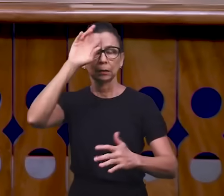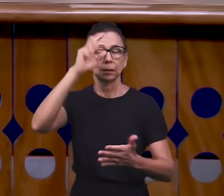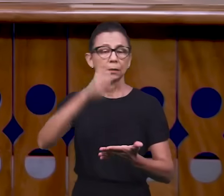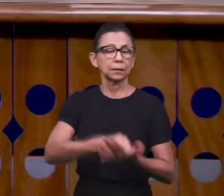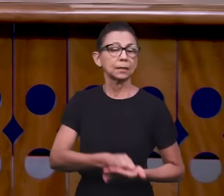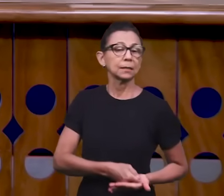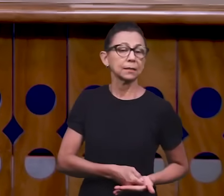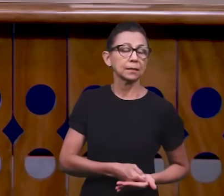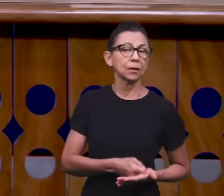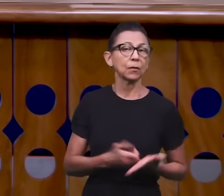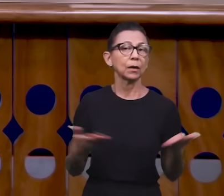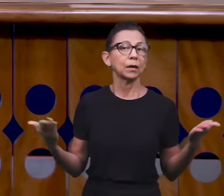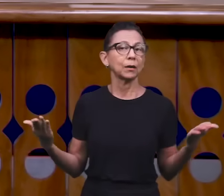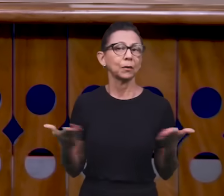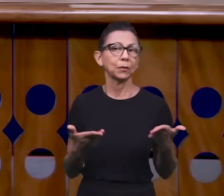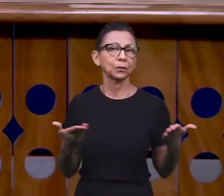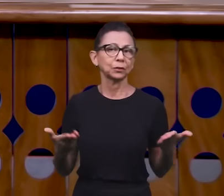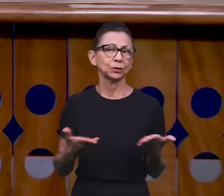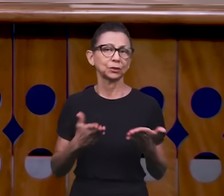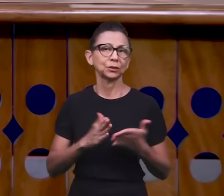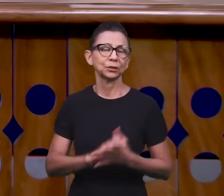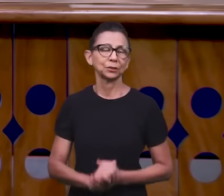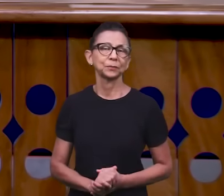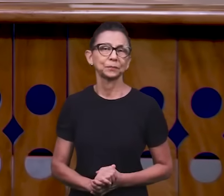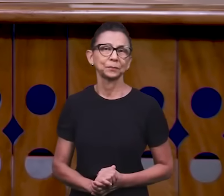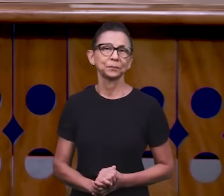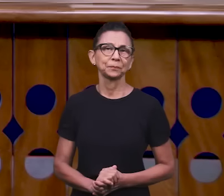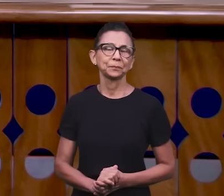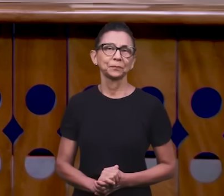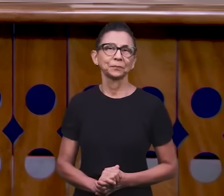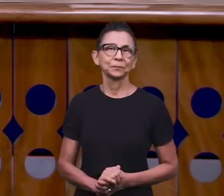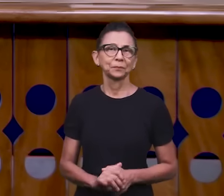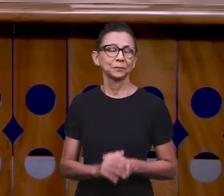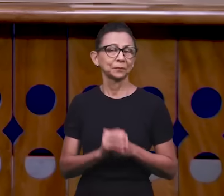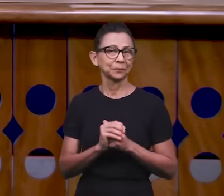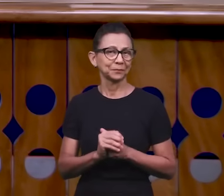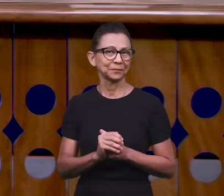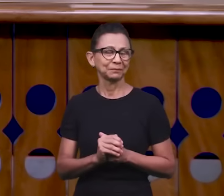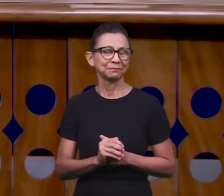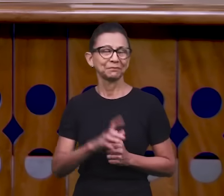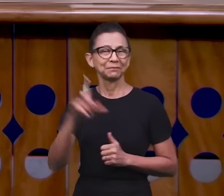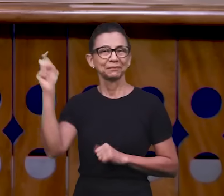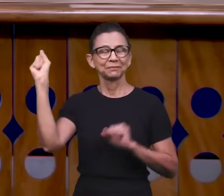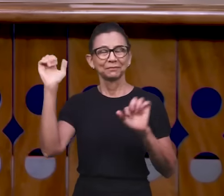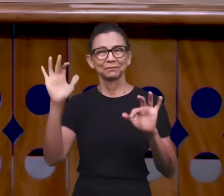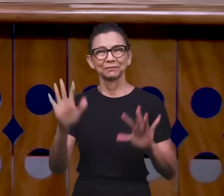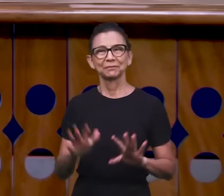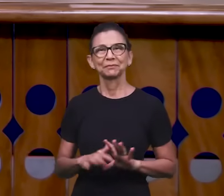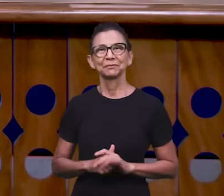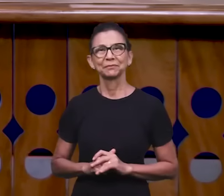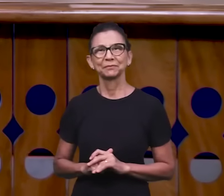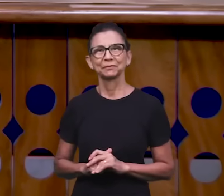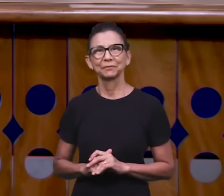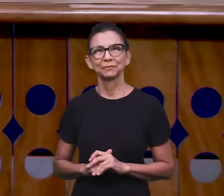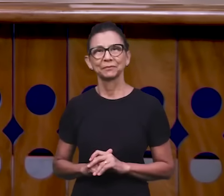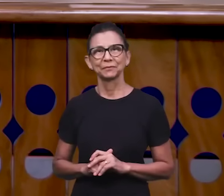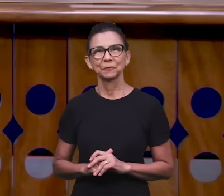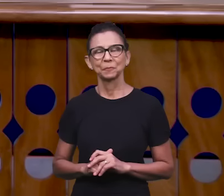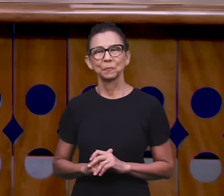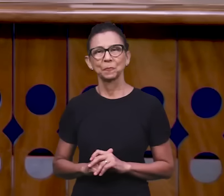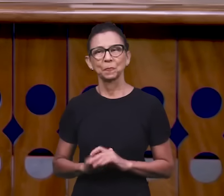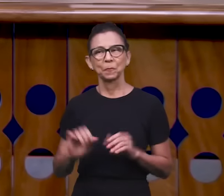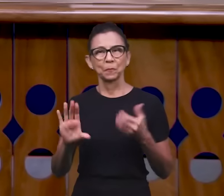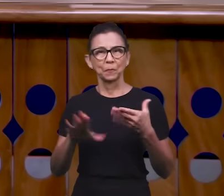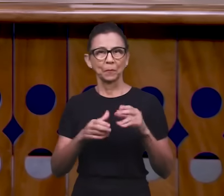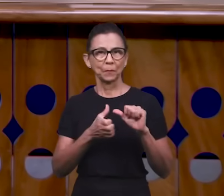as coisas para a glória e para a honra do nome do Senhor. Glória a Deus. Amém, irmãos? Que Deus nos abençoe com a sua palavra.